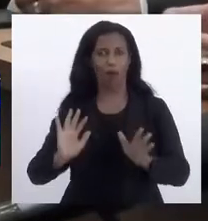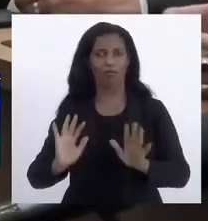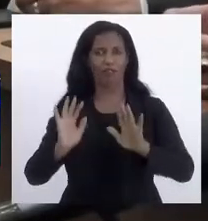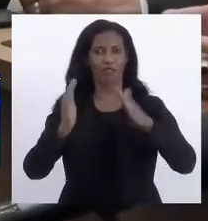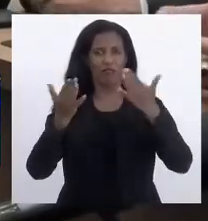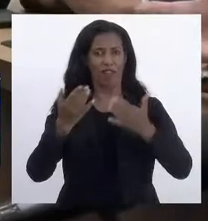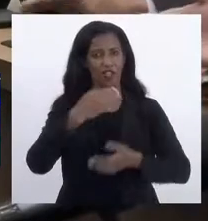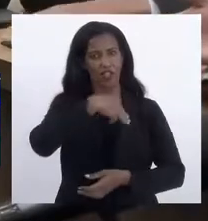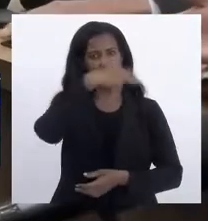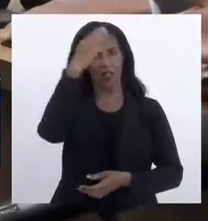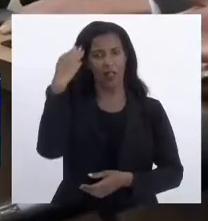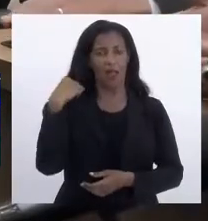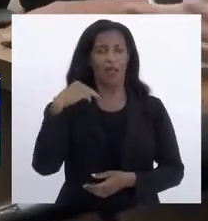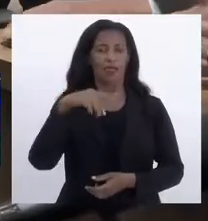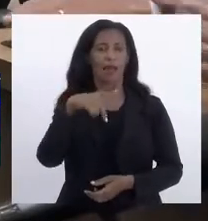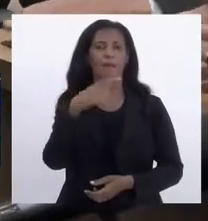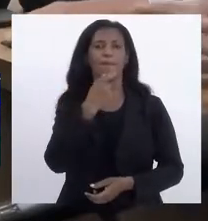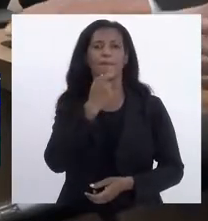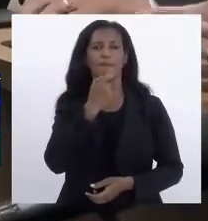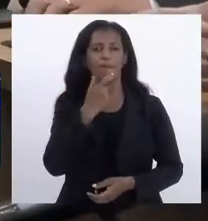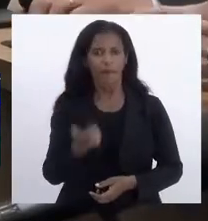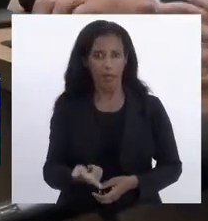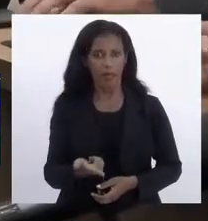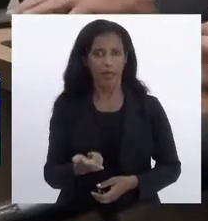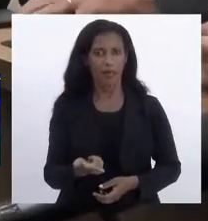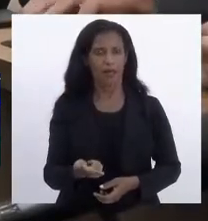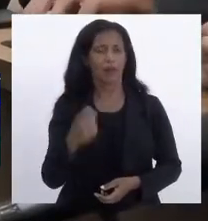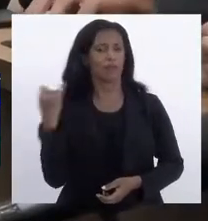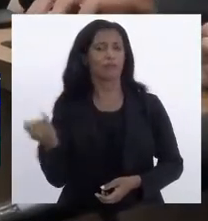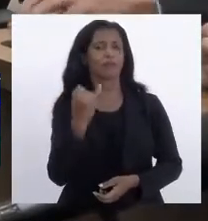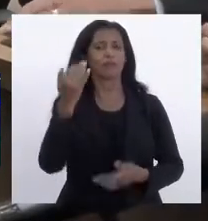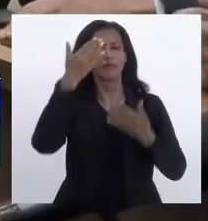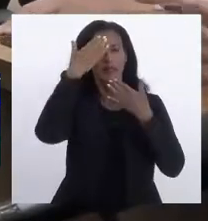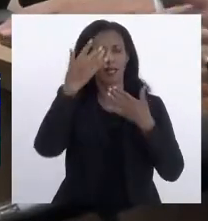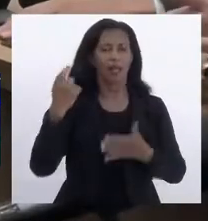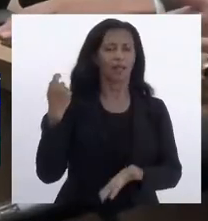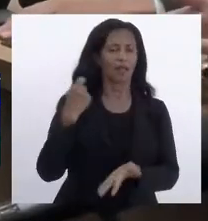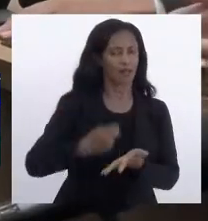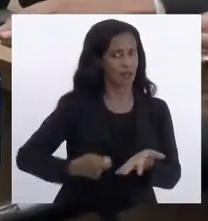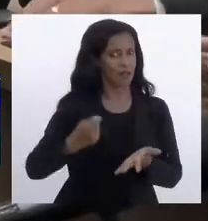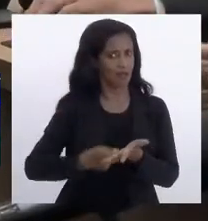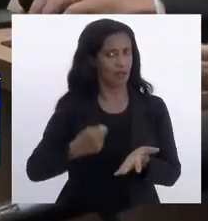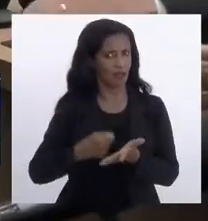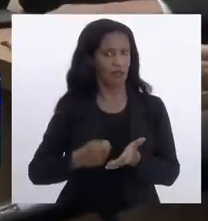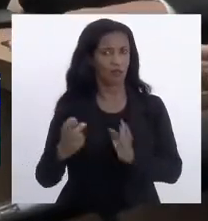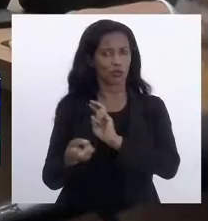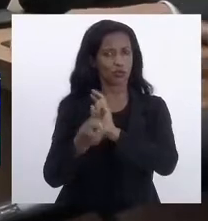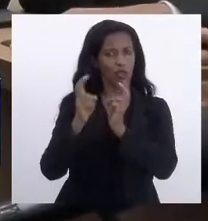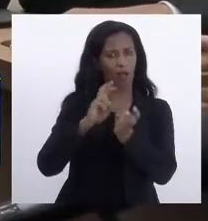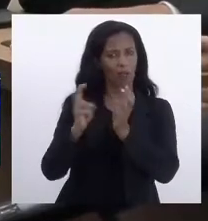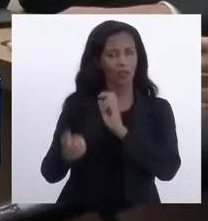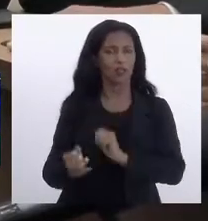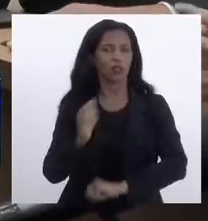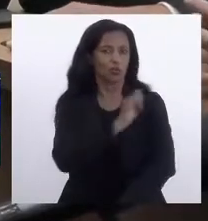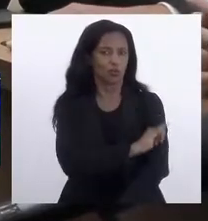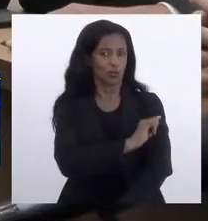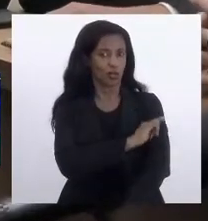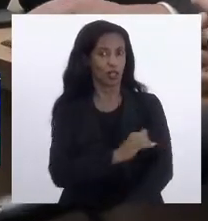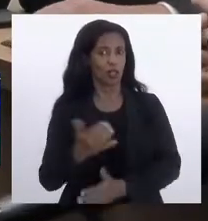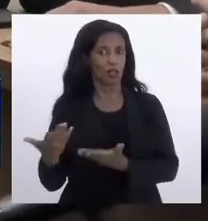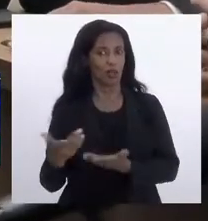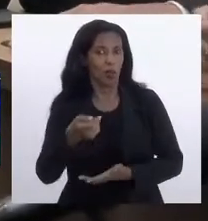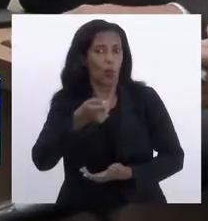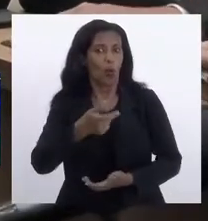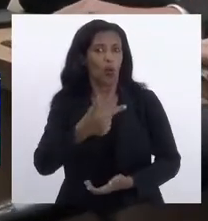Nossa Senhora da Penha. É muito importante que, graças à resistência dos capoeiristas no Rio de Janeiro, que há